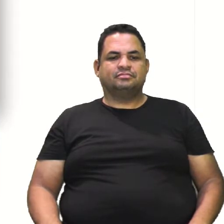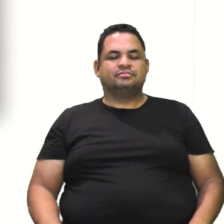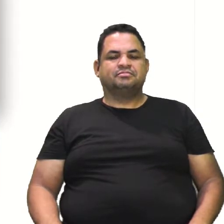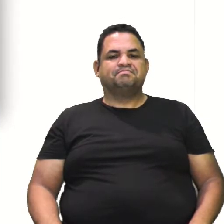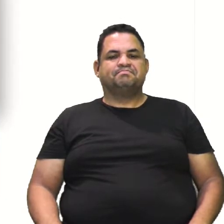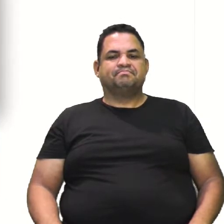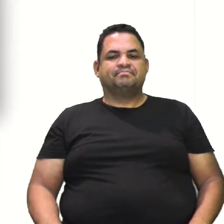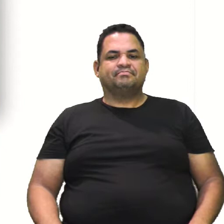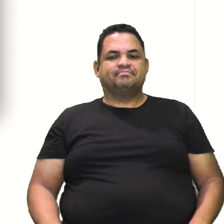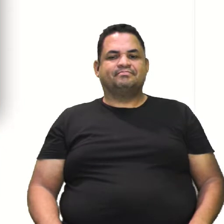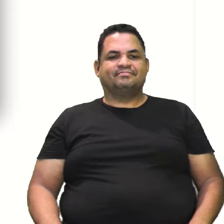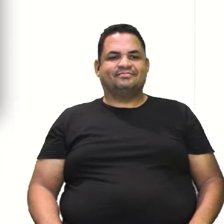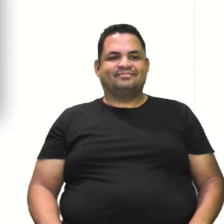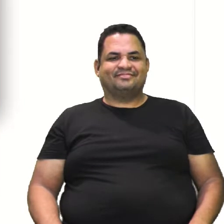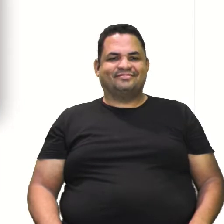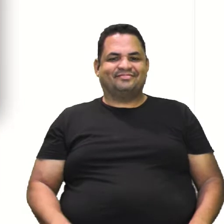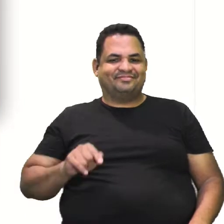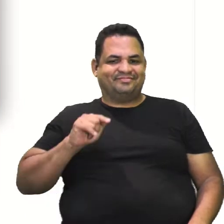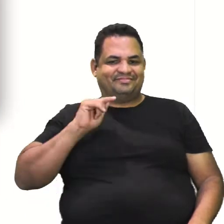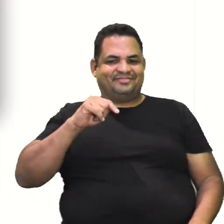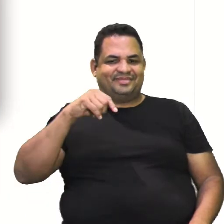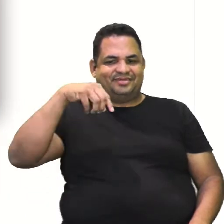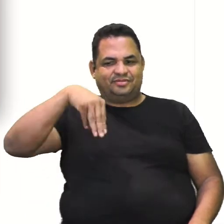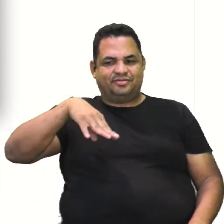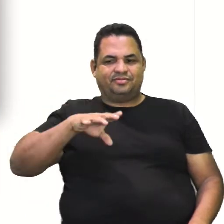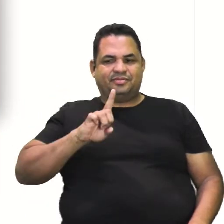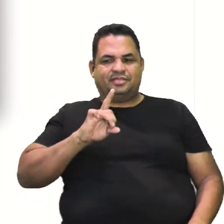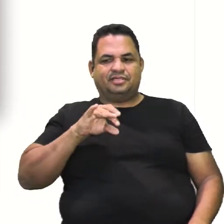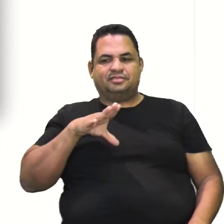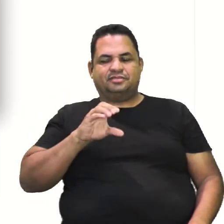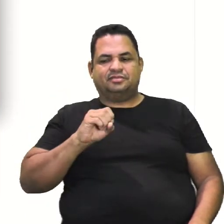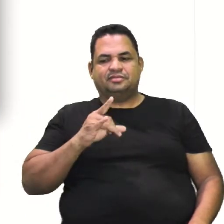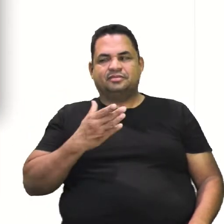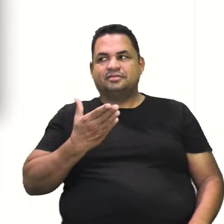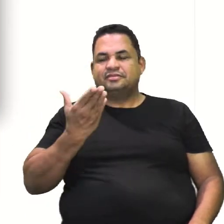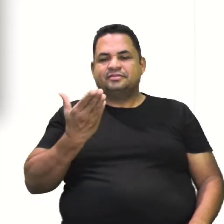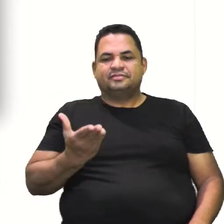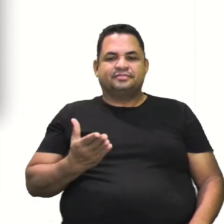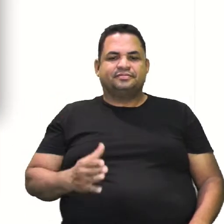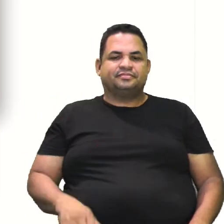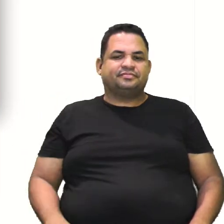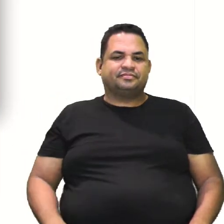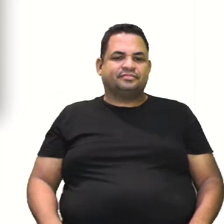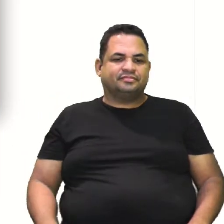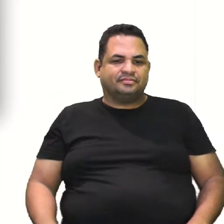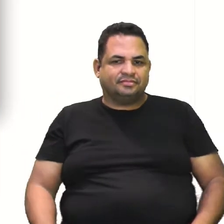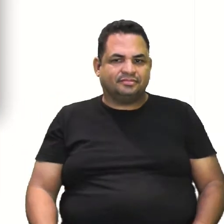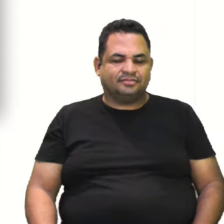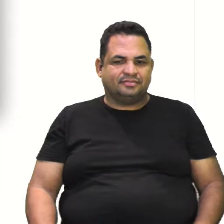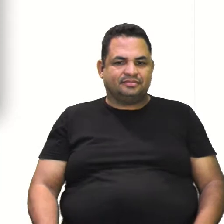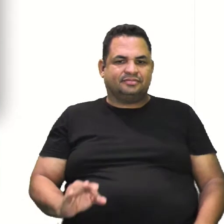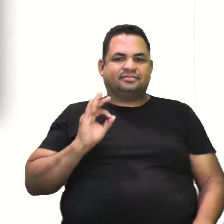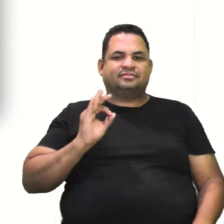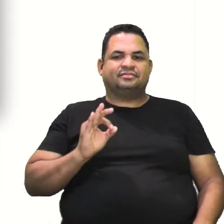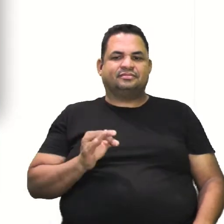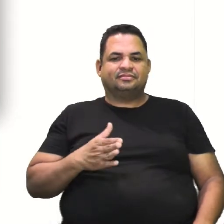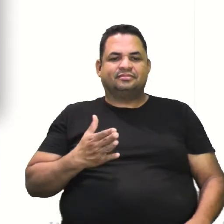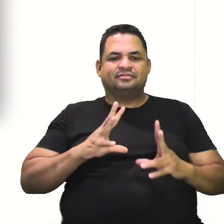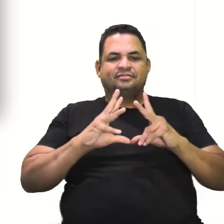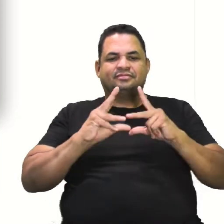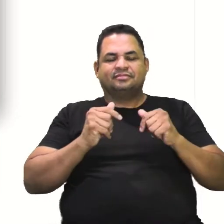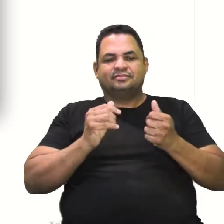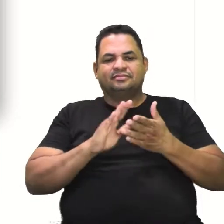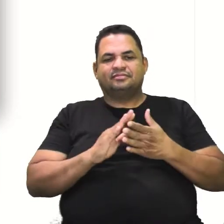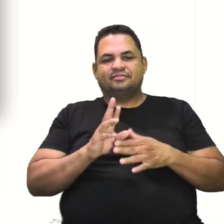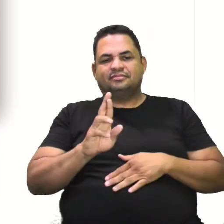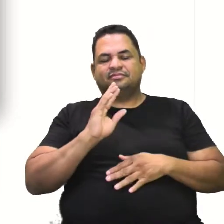Yes! Muito bem! Aqui a galera é muito fera na matemática, não perde uma, acerta todas. Vamos